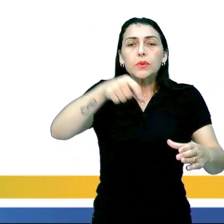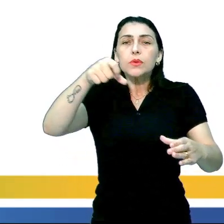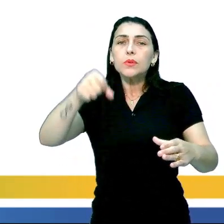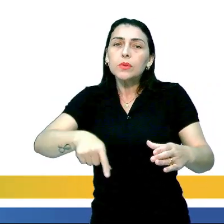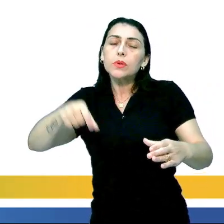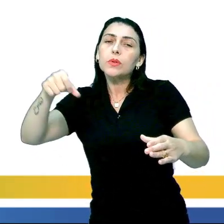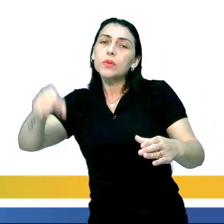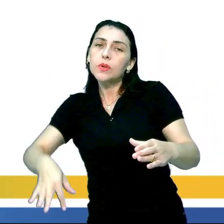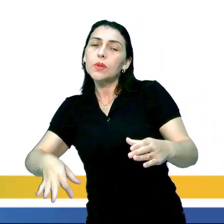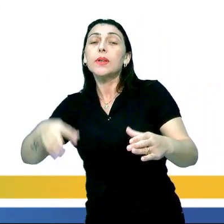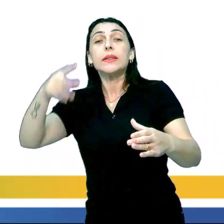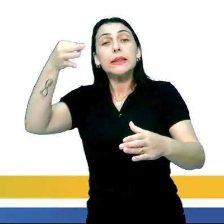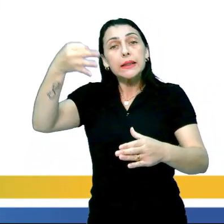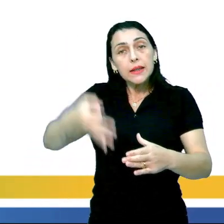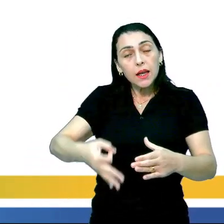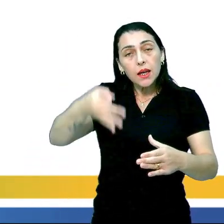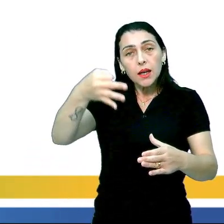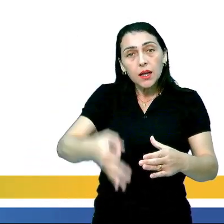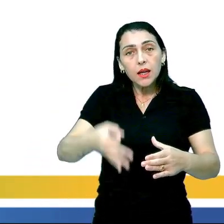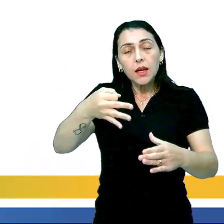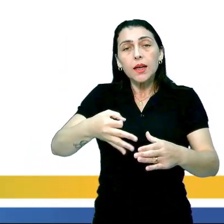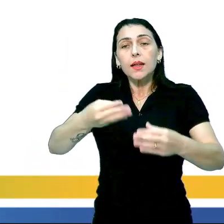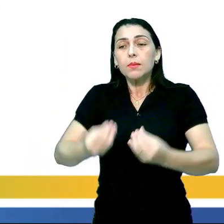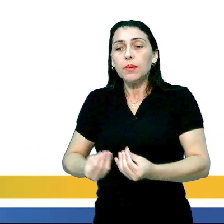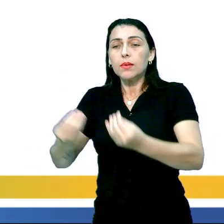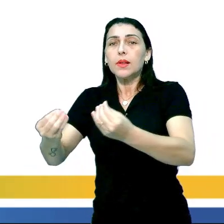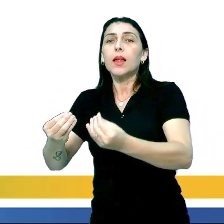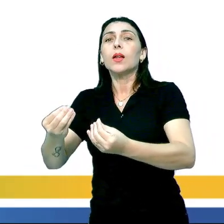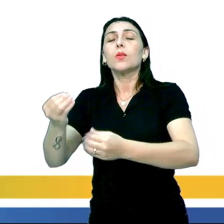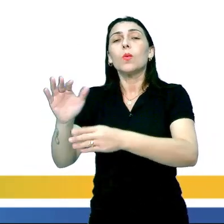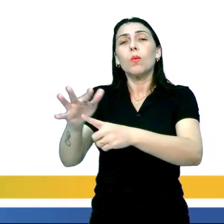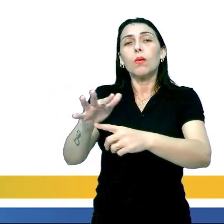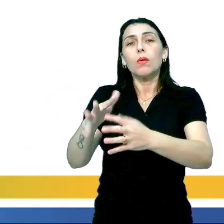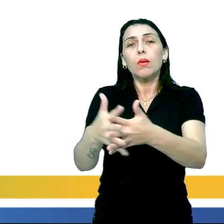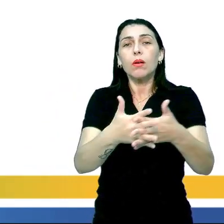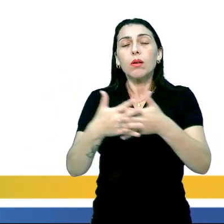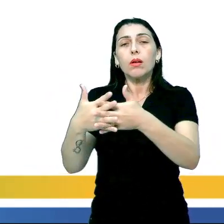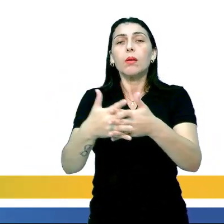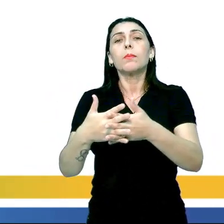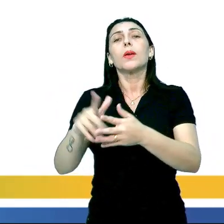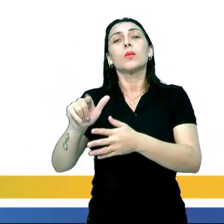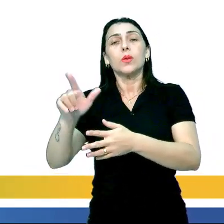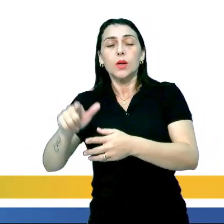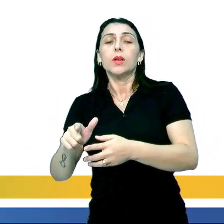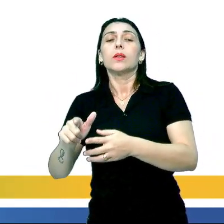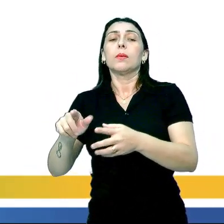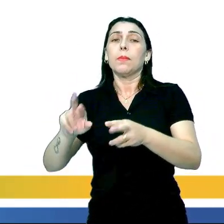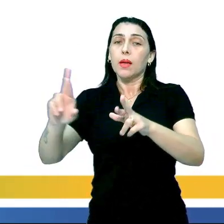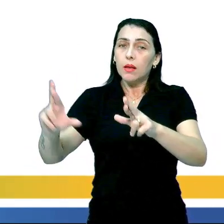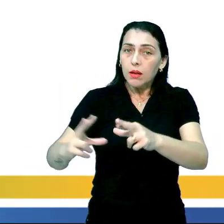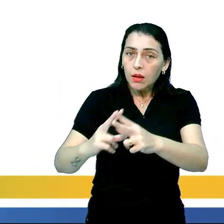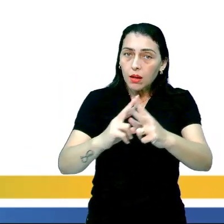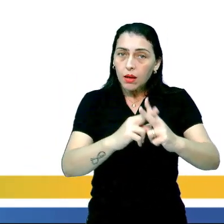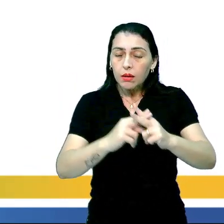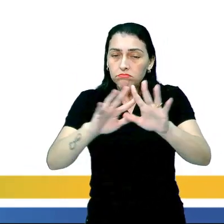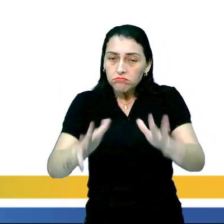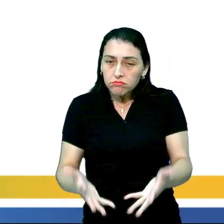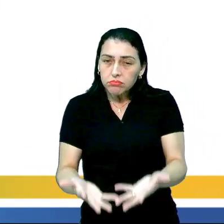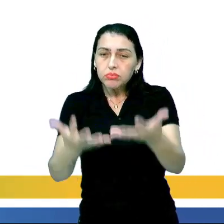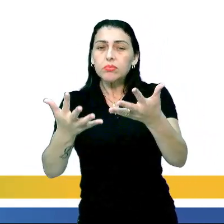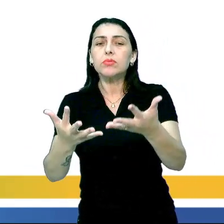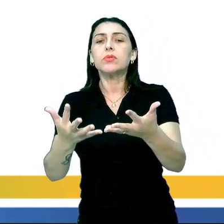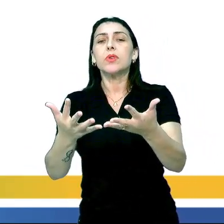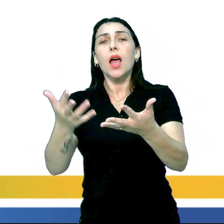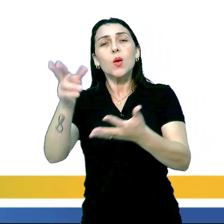trabalhar a coleta seletiva para a destinação correta e estimular a reutilização e também a reciclagem. Olha